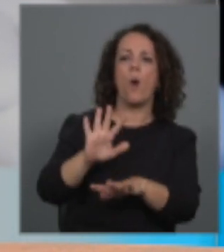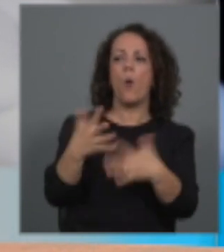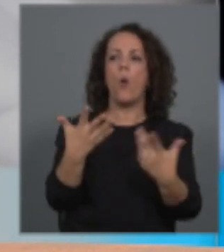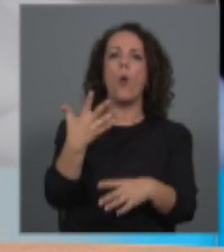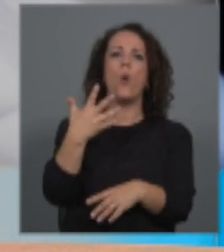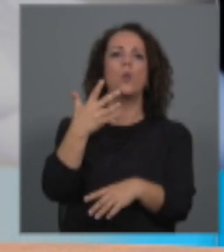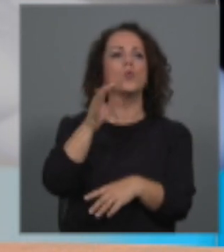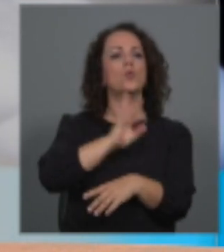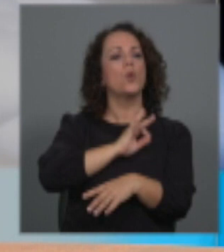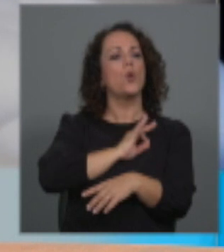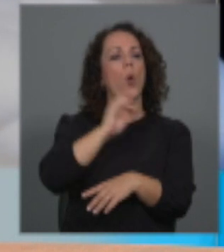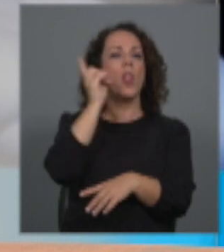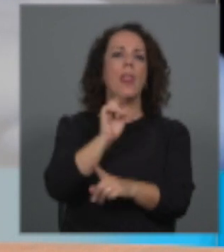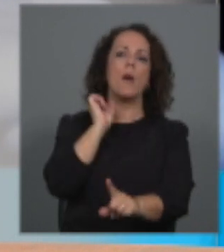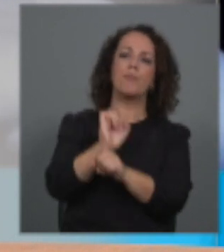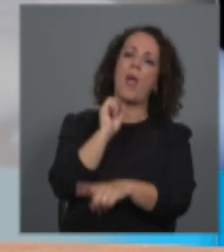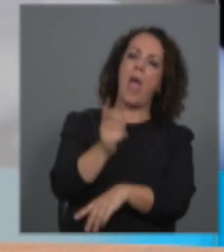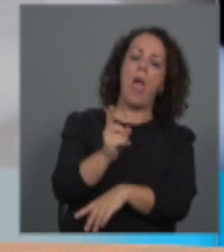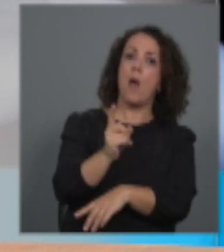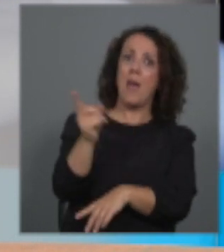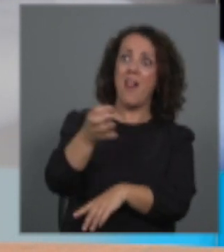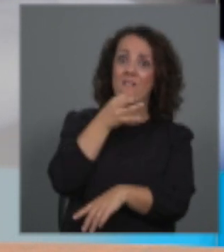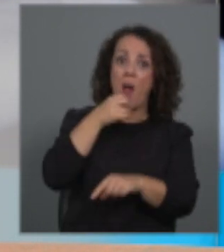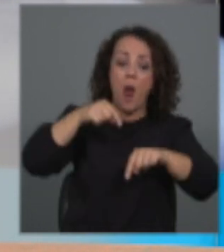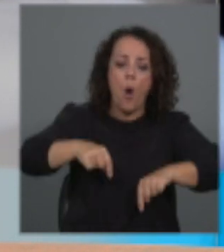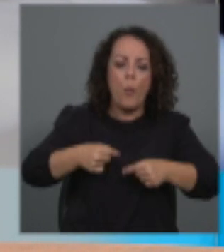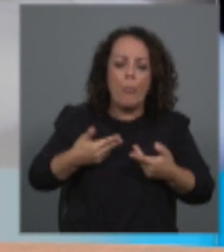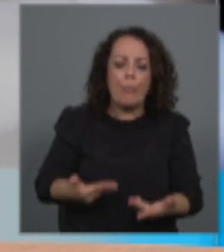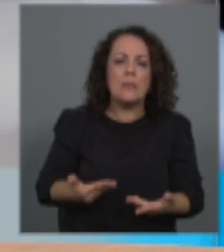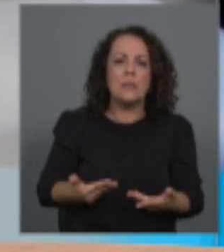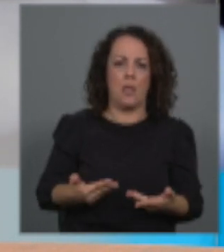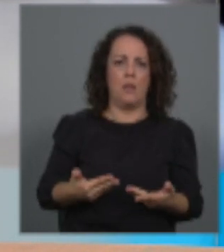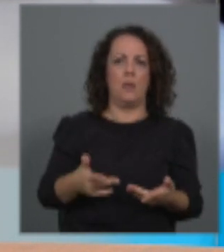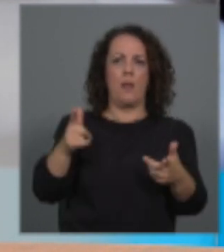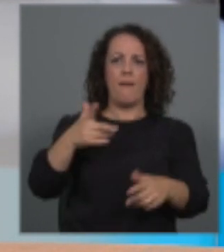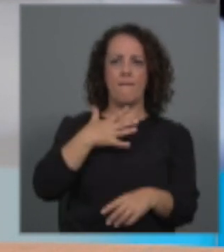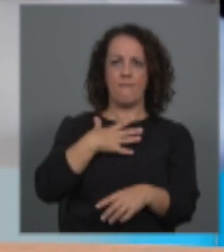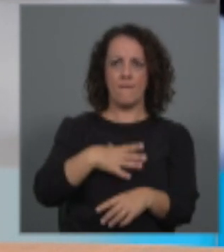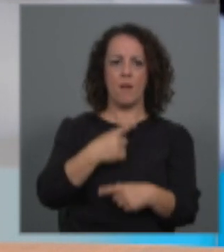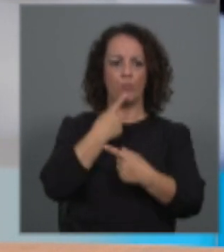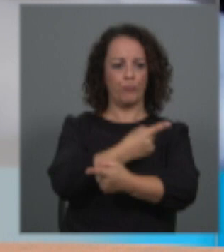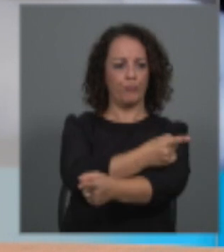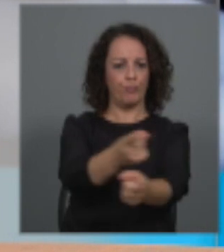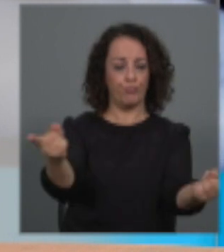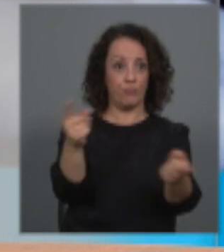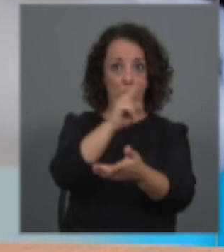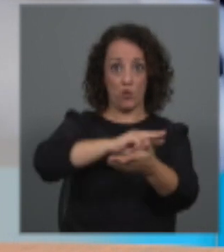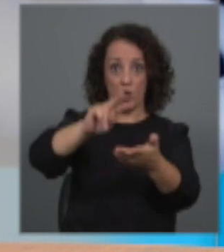Senhor. Ele estava a falar para o presente e queria dizer aos seus leitores: